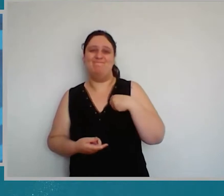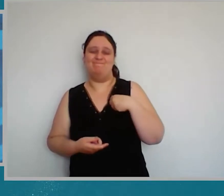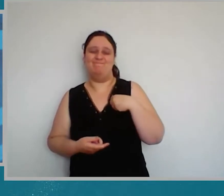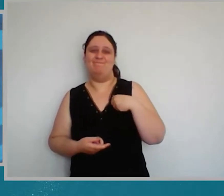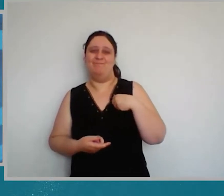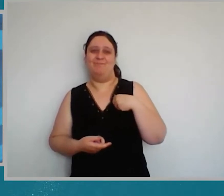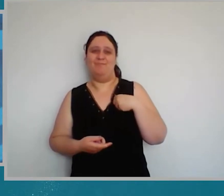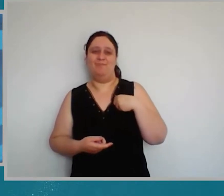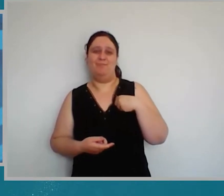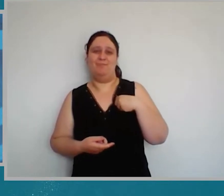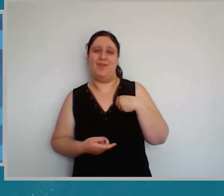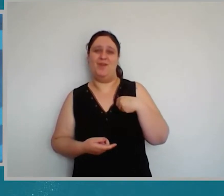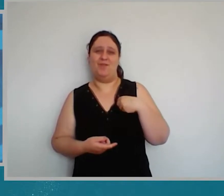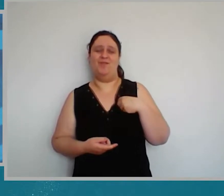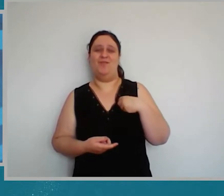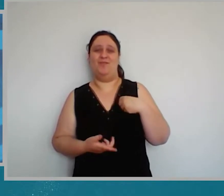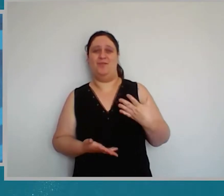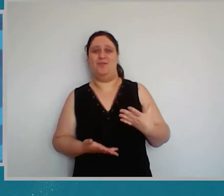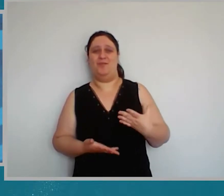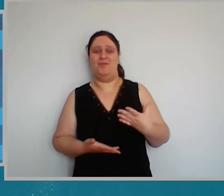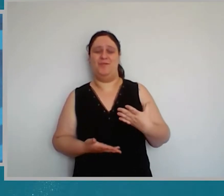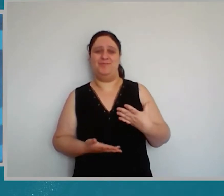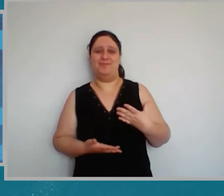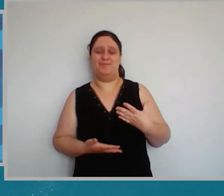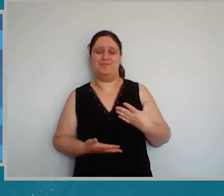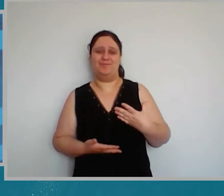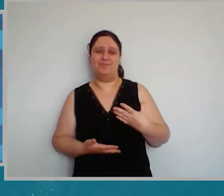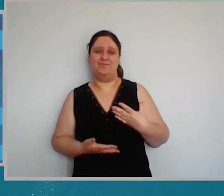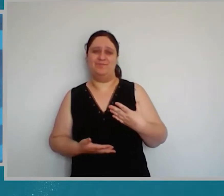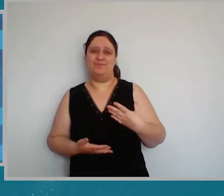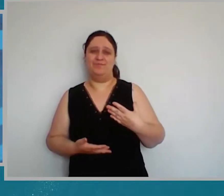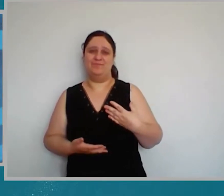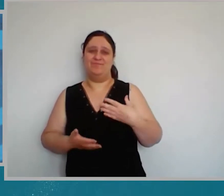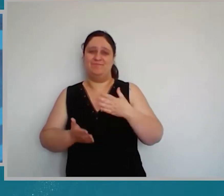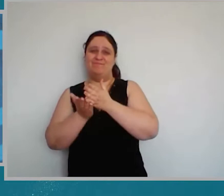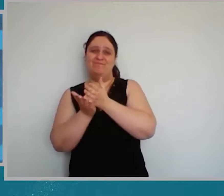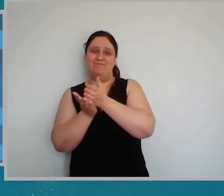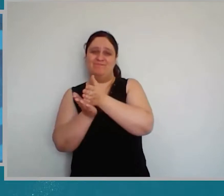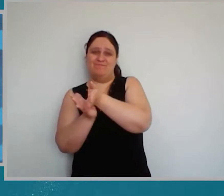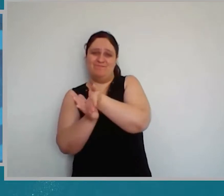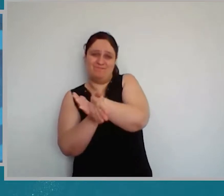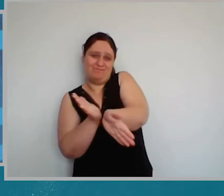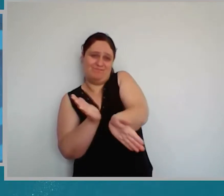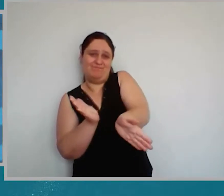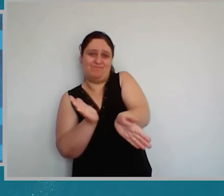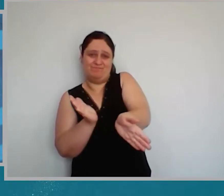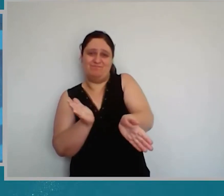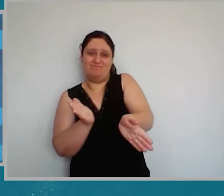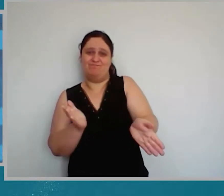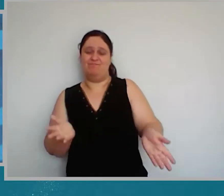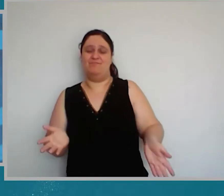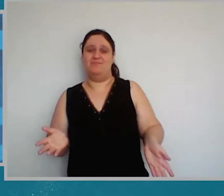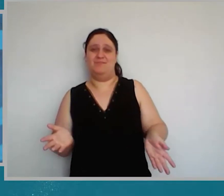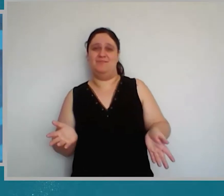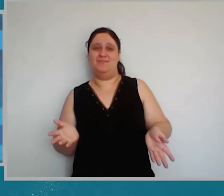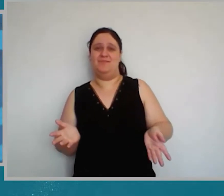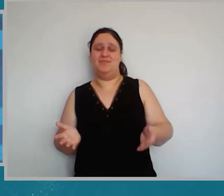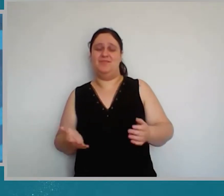de uma forma extrema, ao ponto que essa raça